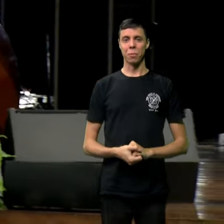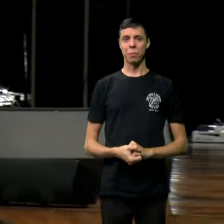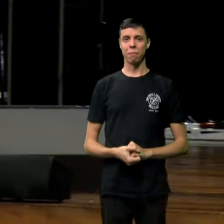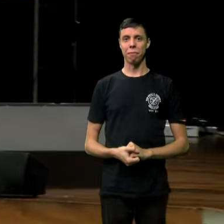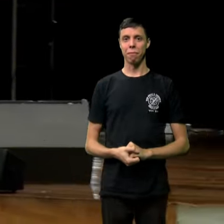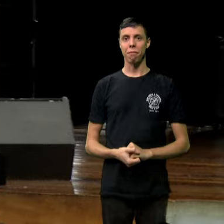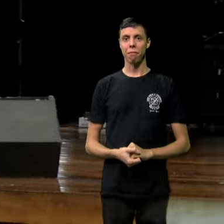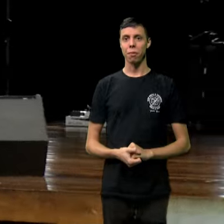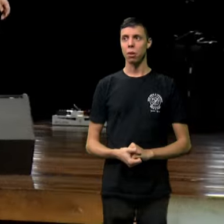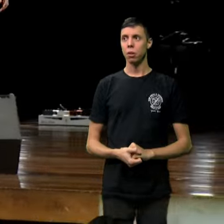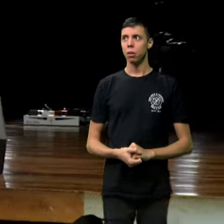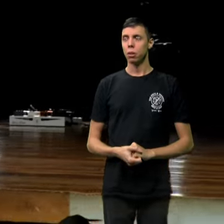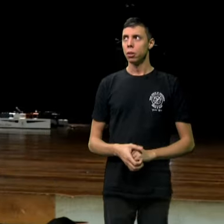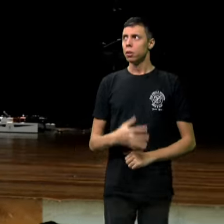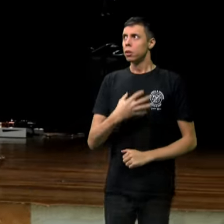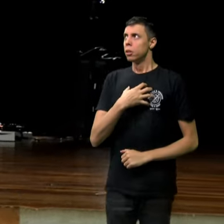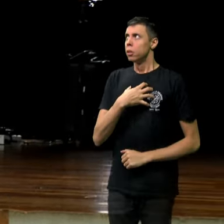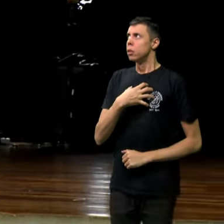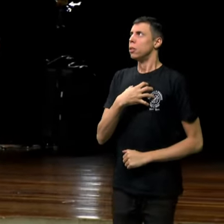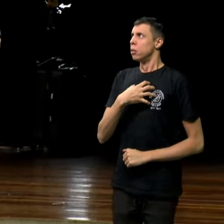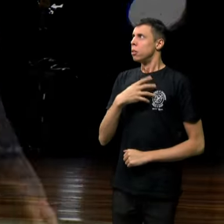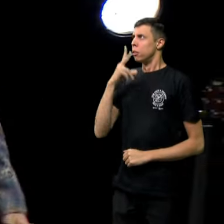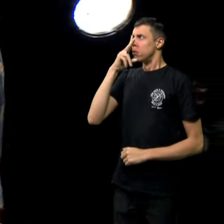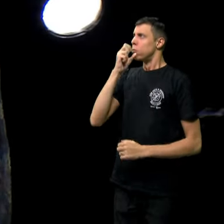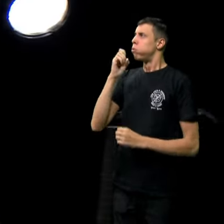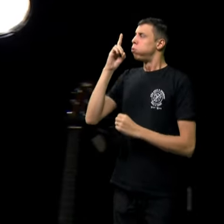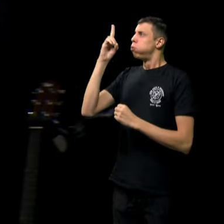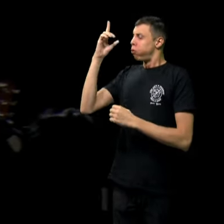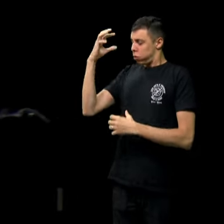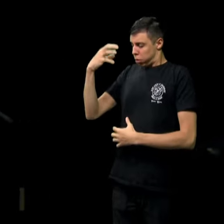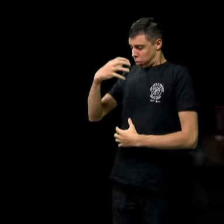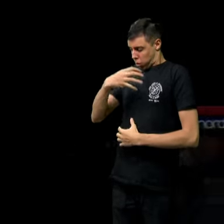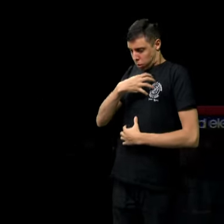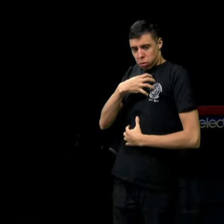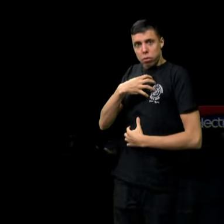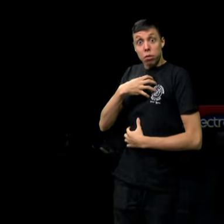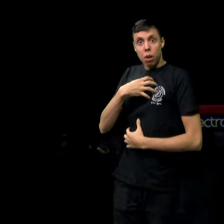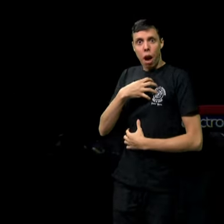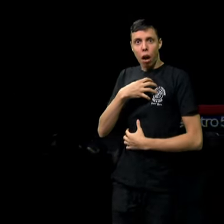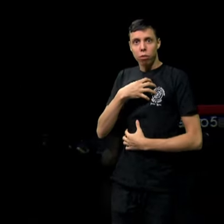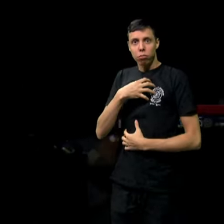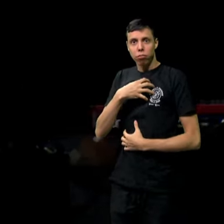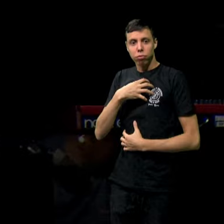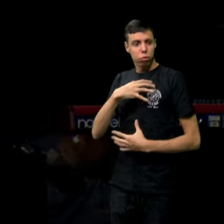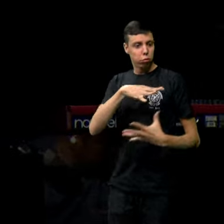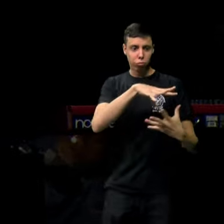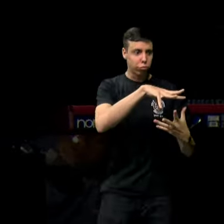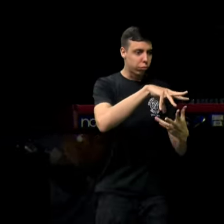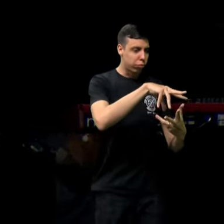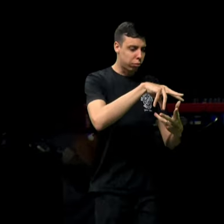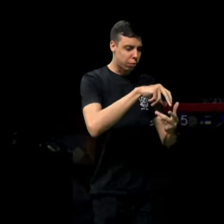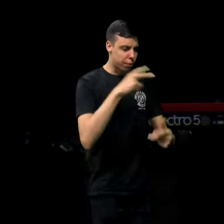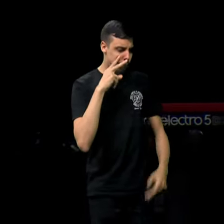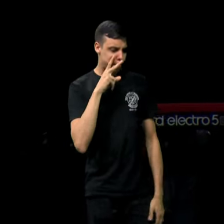Eu tenho visto esse poder em ação nos 4 cantos da terra. Quando existe um povo